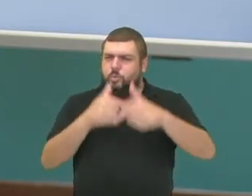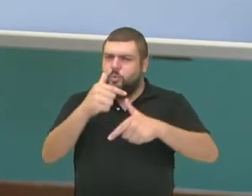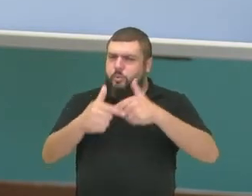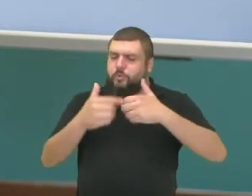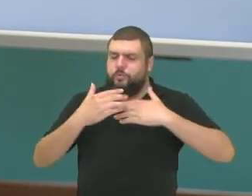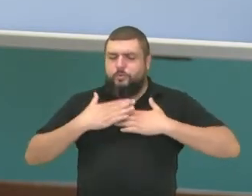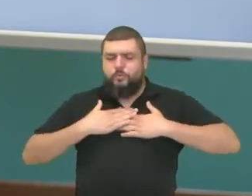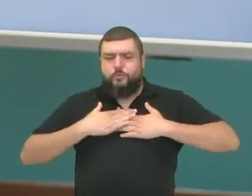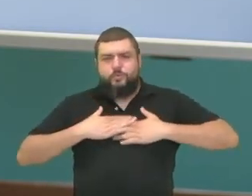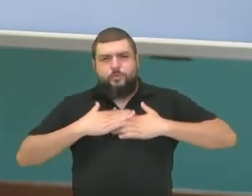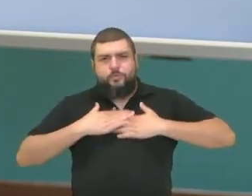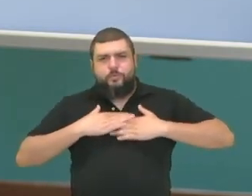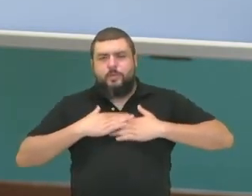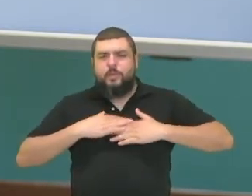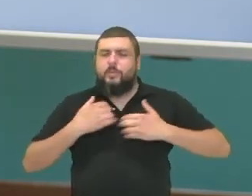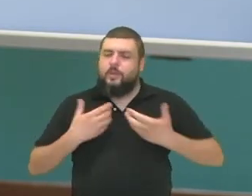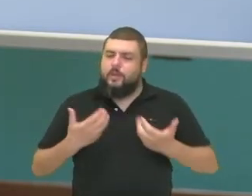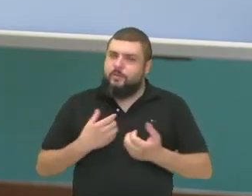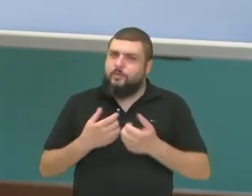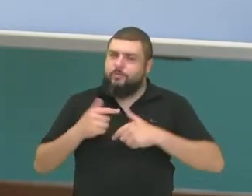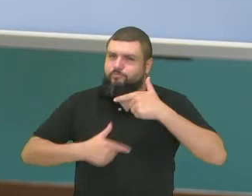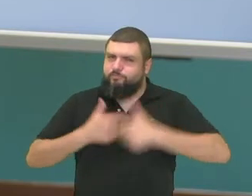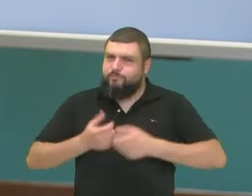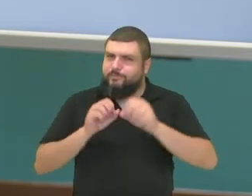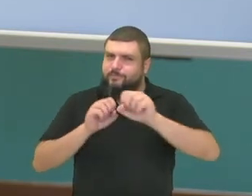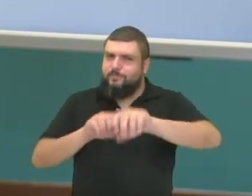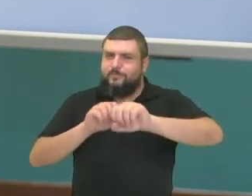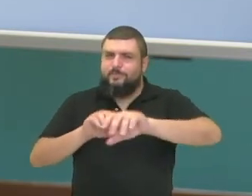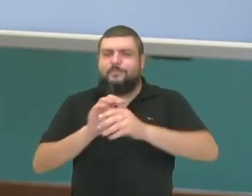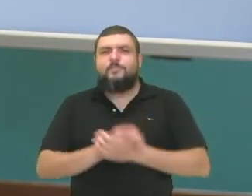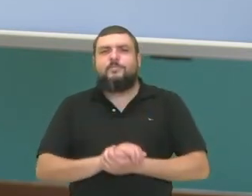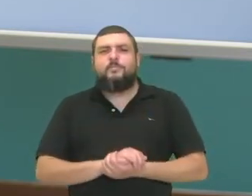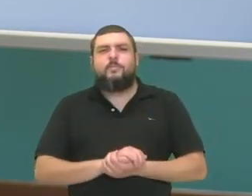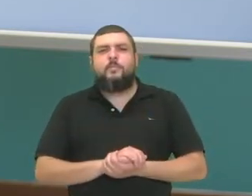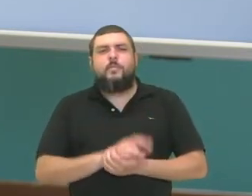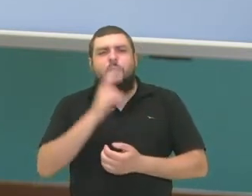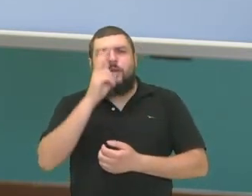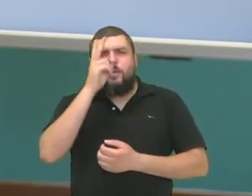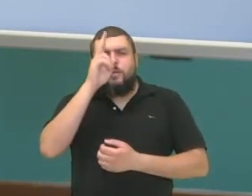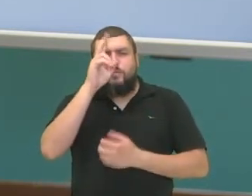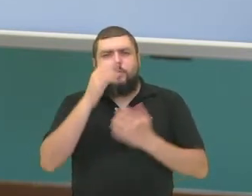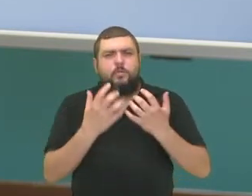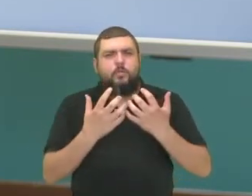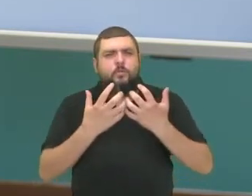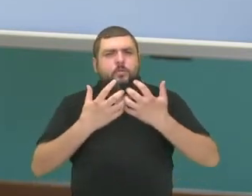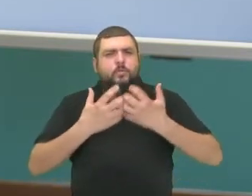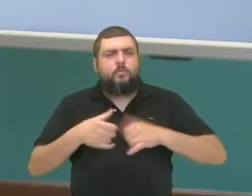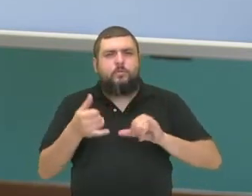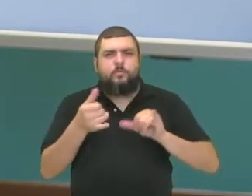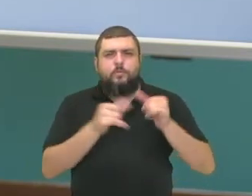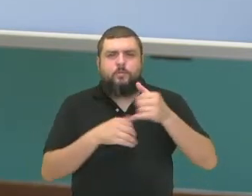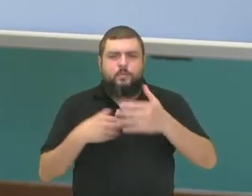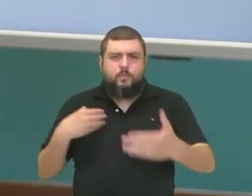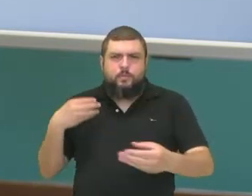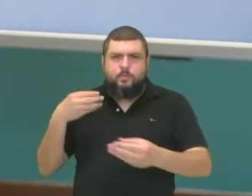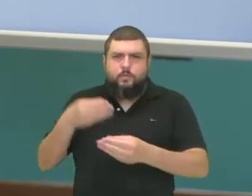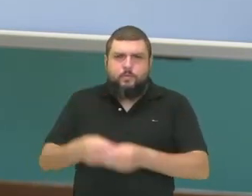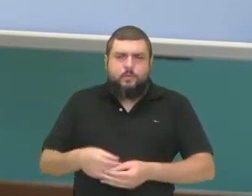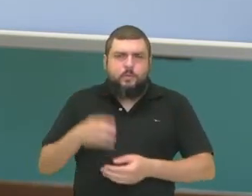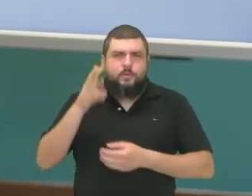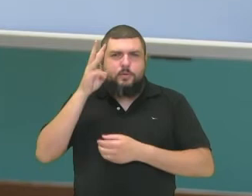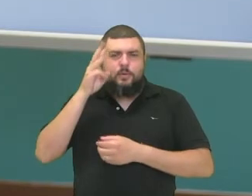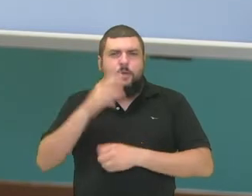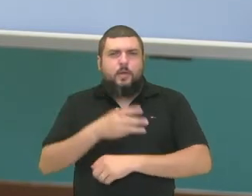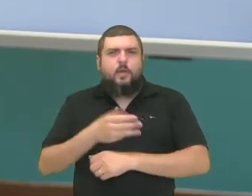Mas por enquanto é minha vez de trabalhar. Vamos lá. Você lembra quais as funções químicas estudadas até agora, na terceira série do